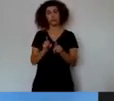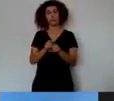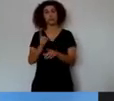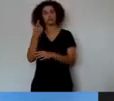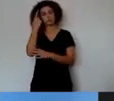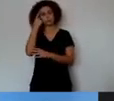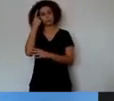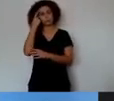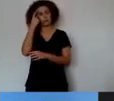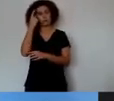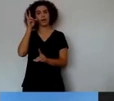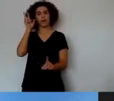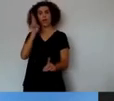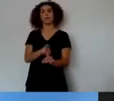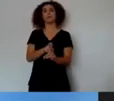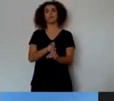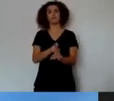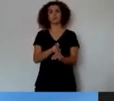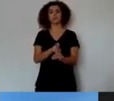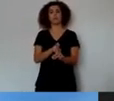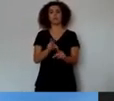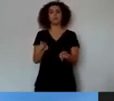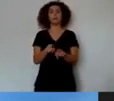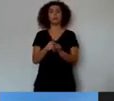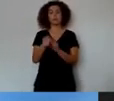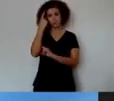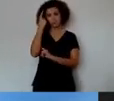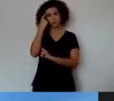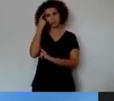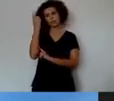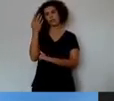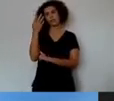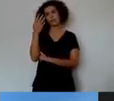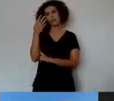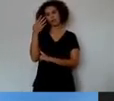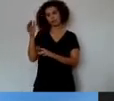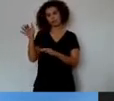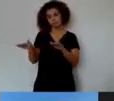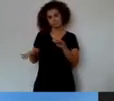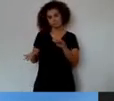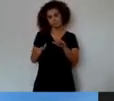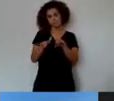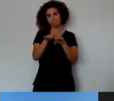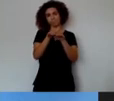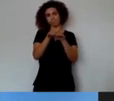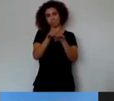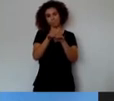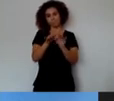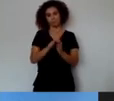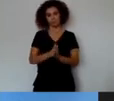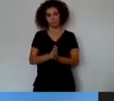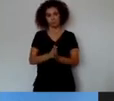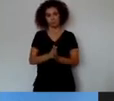questão de representação, pensa em proporcionalidade, por favor, né? De novo, quebra com a ideia de colocar uma pessoa negra